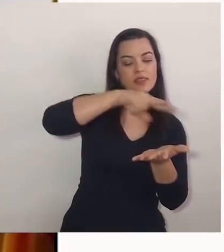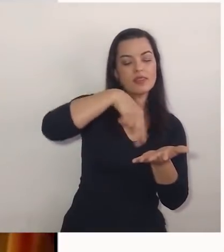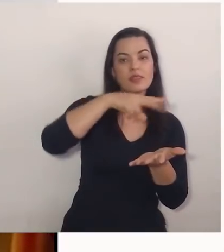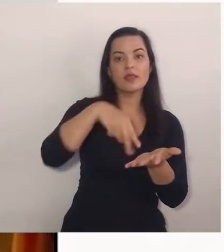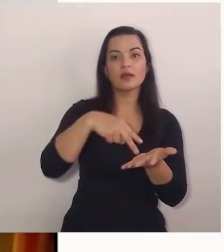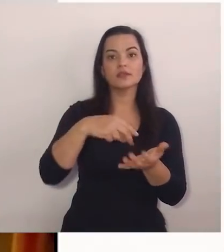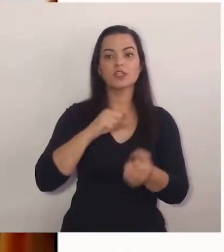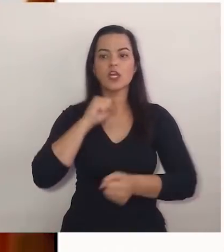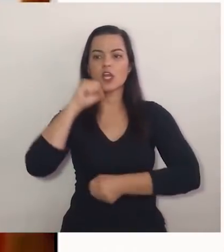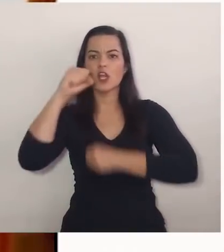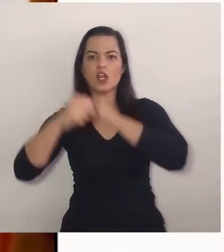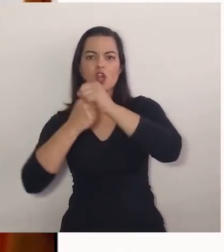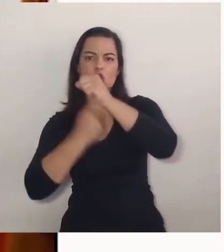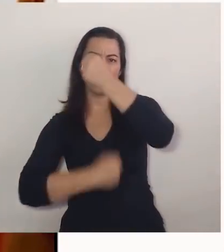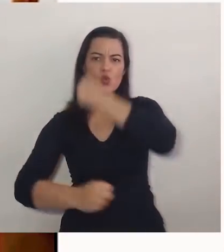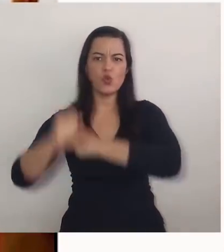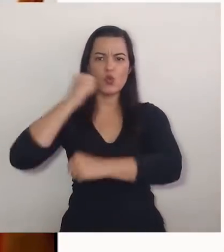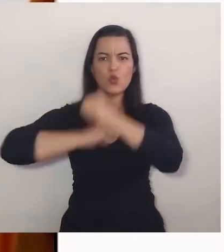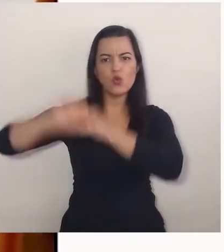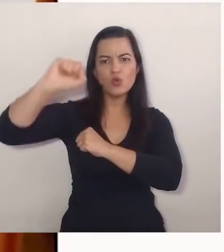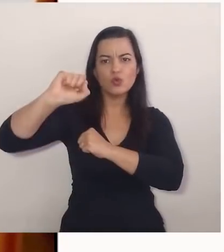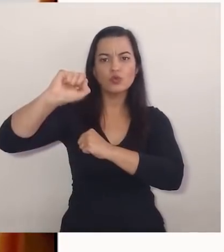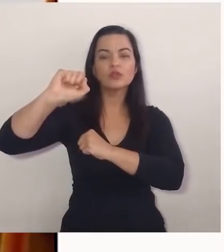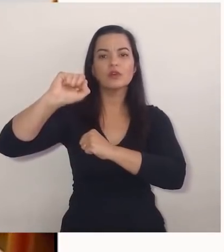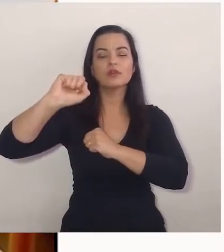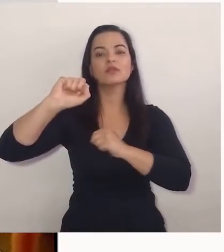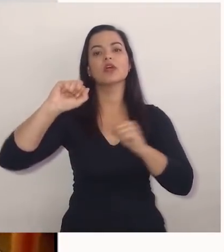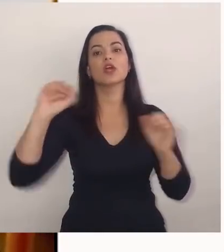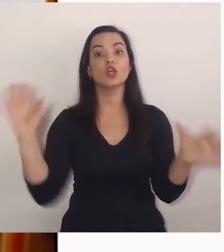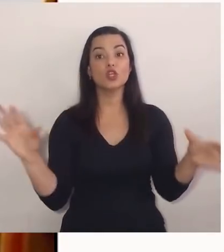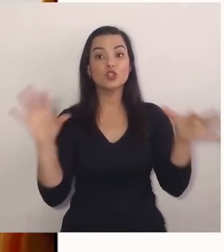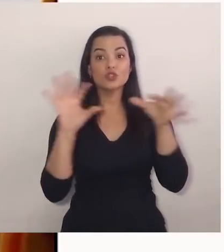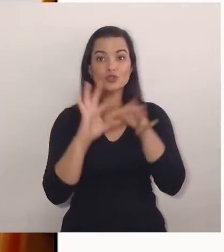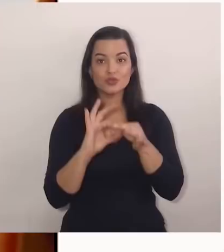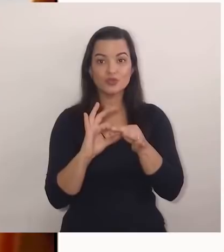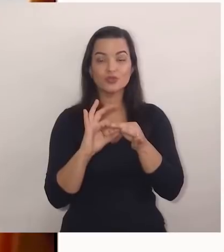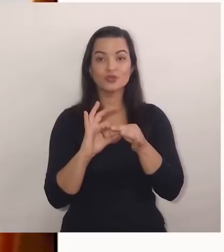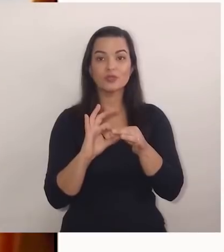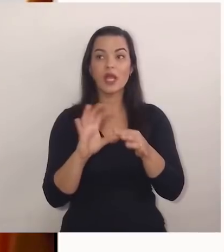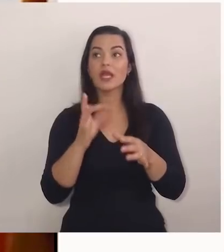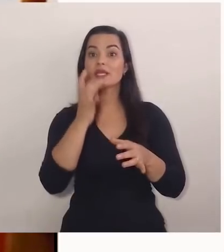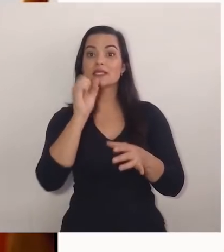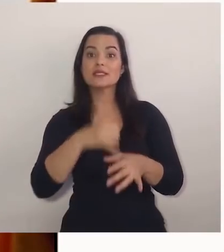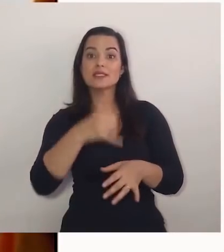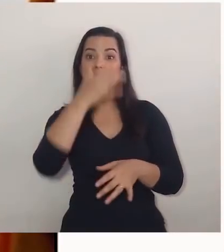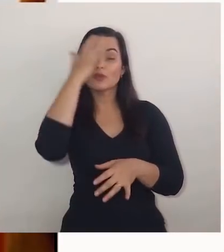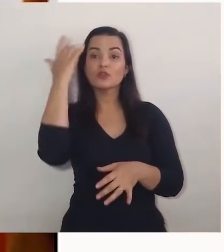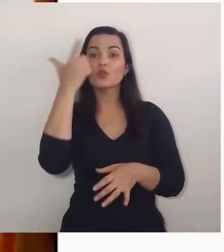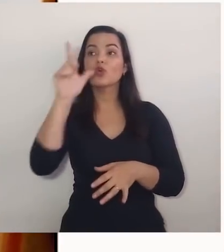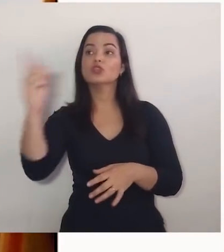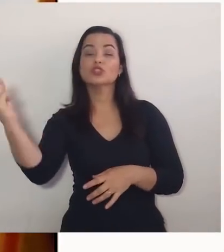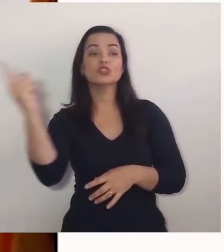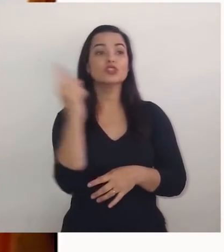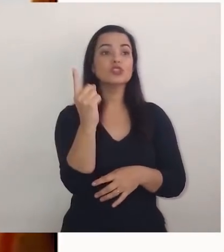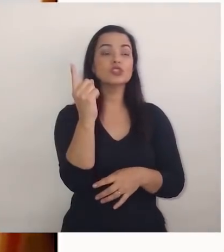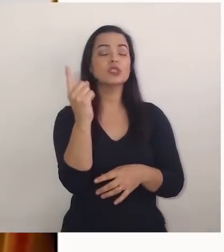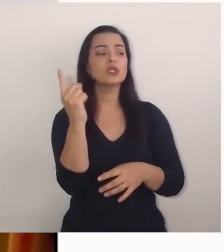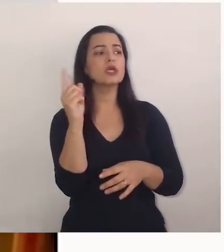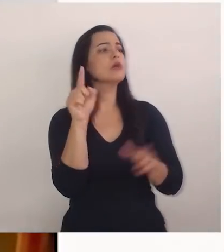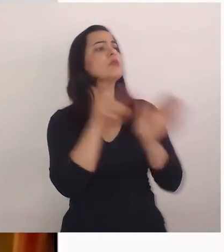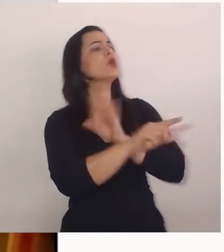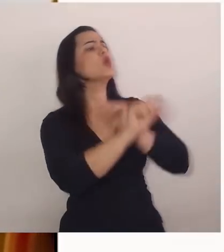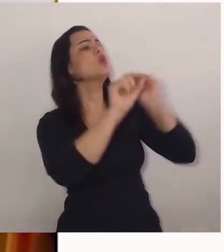luta. Então, quando chegava alguém e via eles lutando, eles diziam que estavam brincando, que estavam